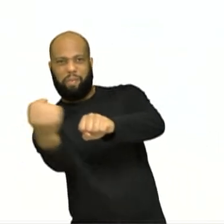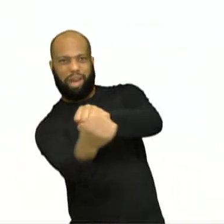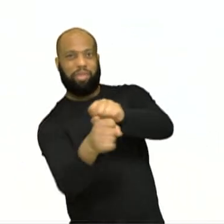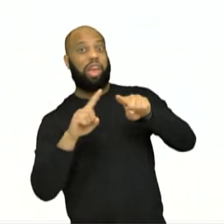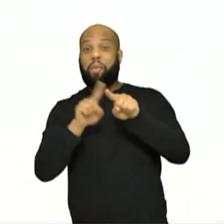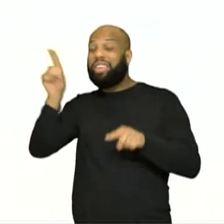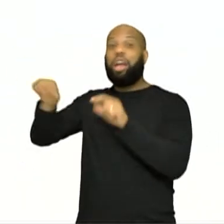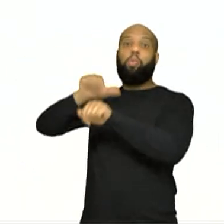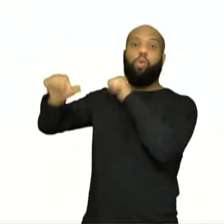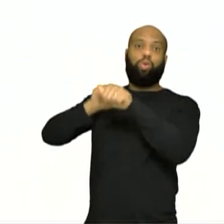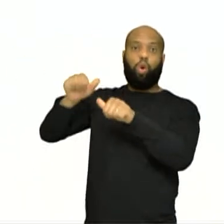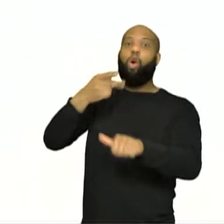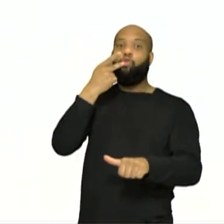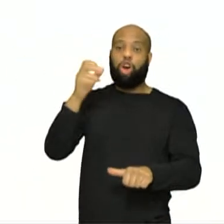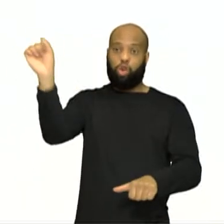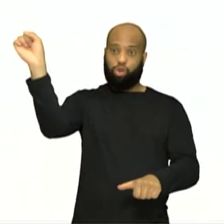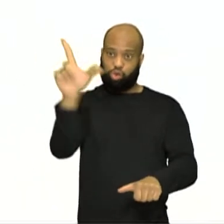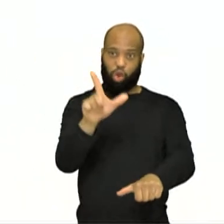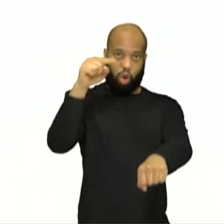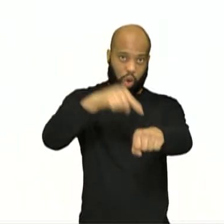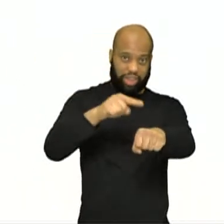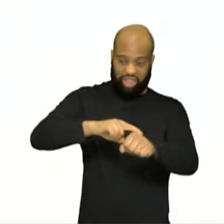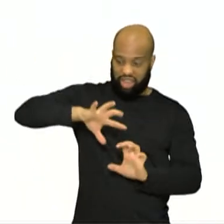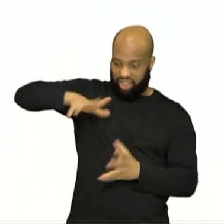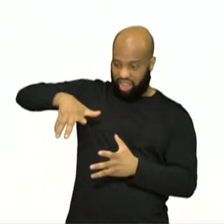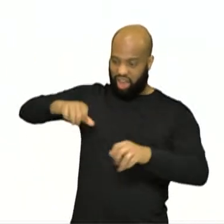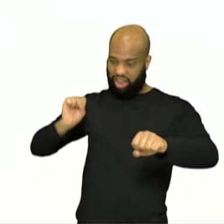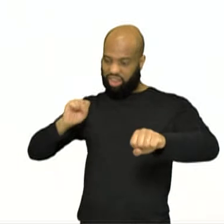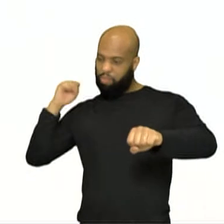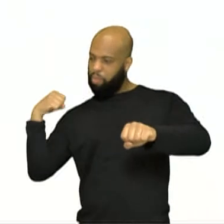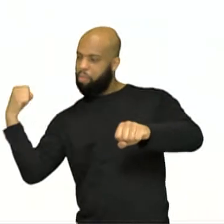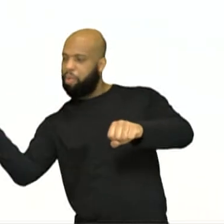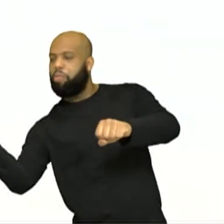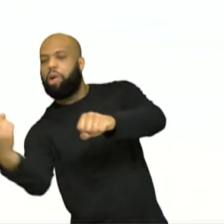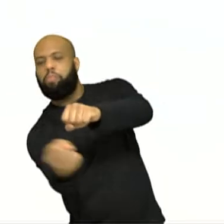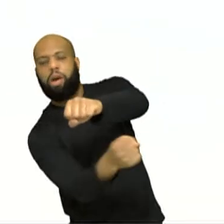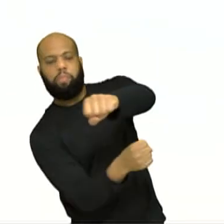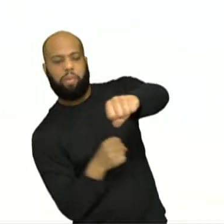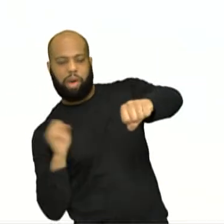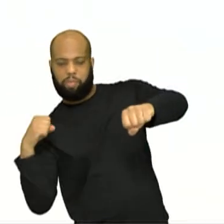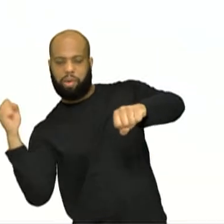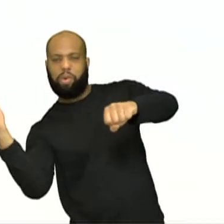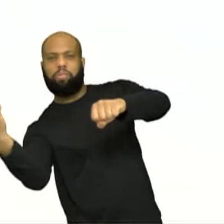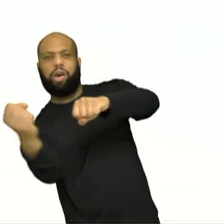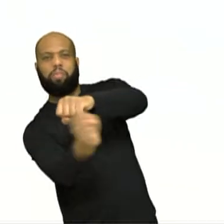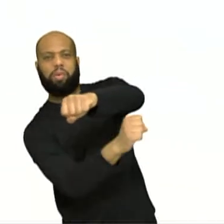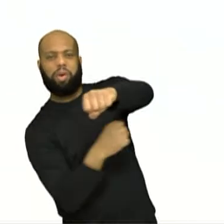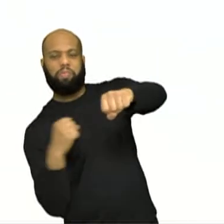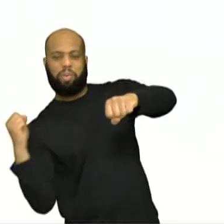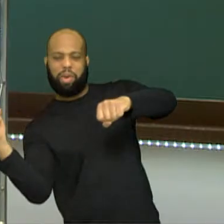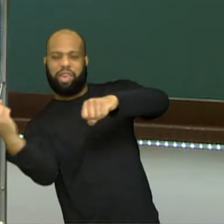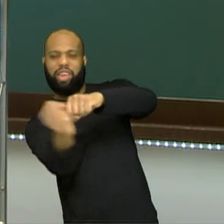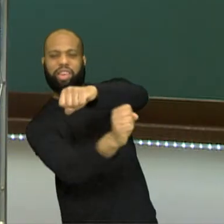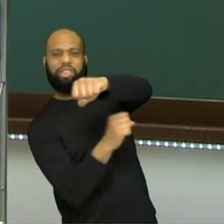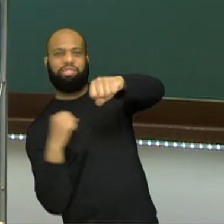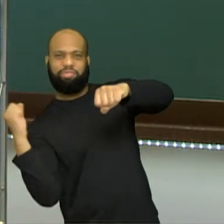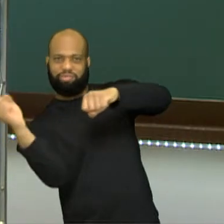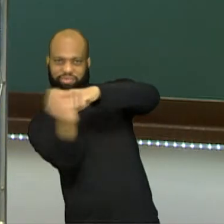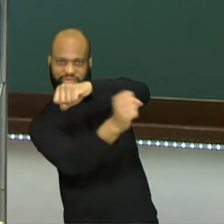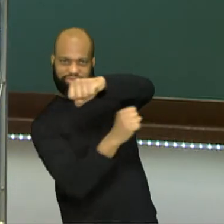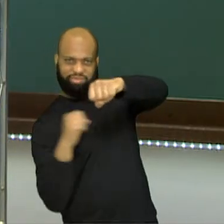cálculos que ele fez, apontando que, na verdade, é a Terra que gira em torno do Sol e de si mesma, né? Um movimento de translação e